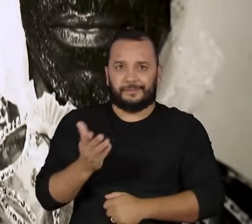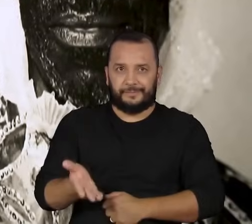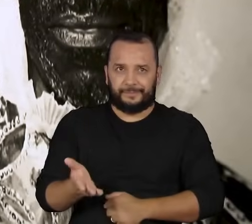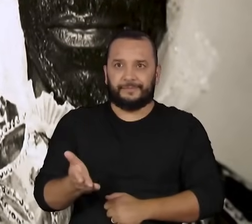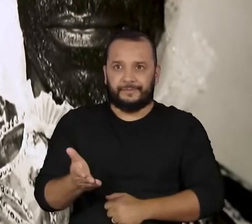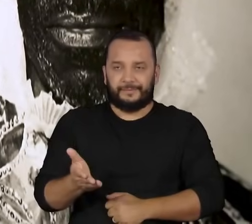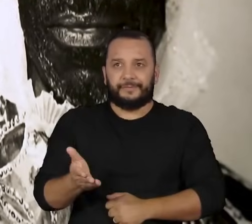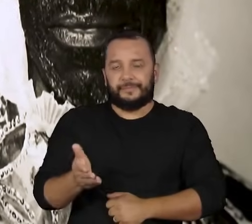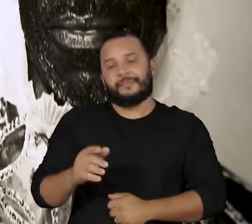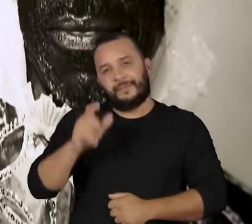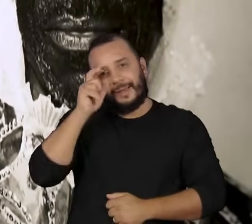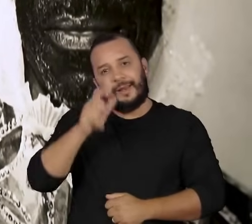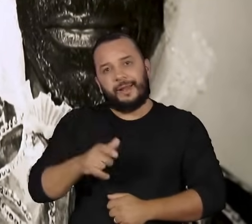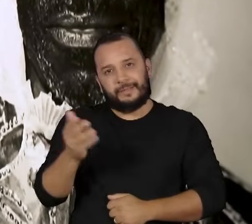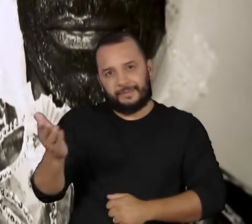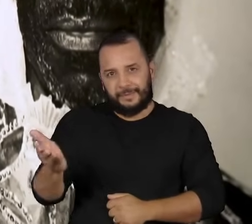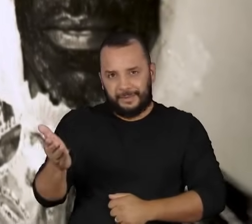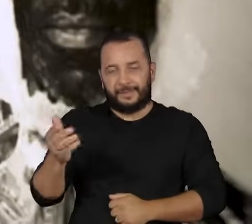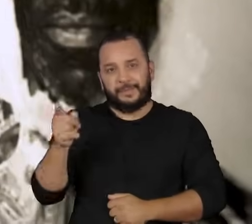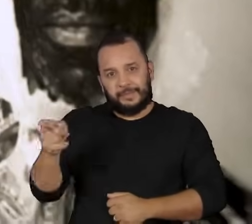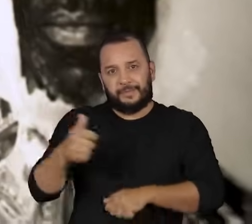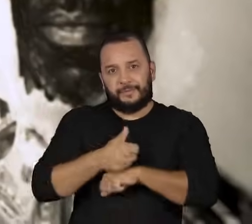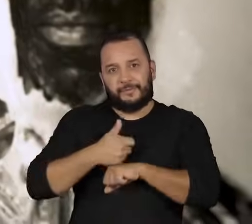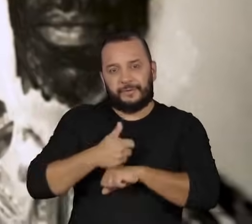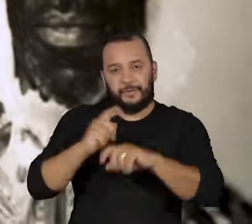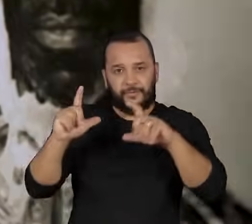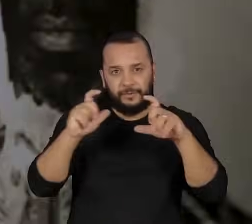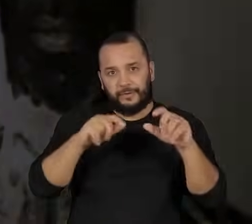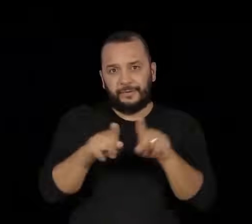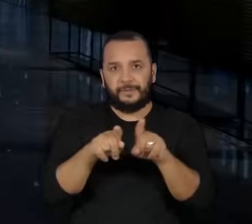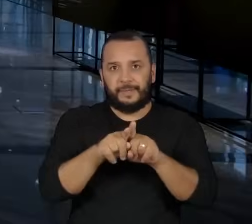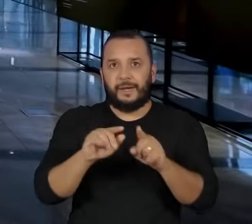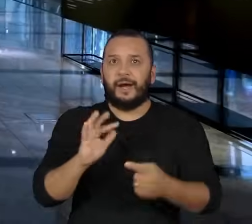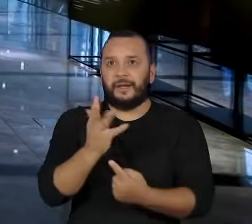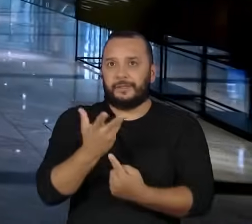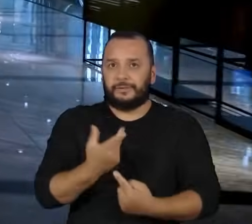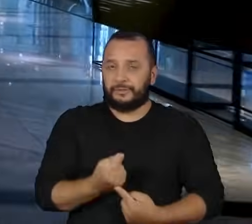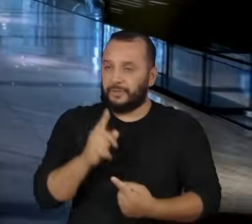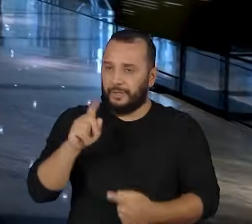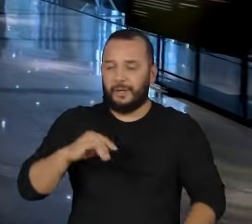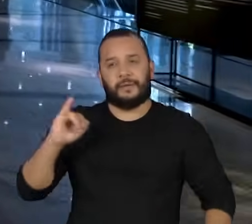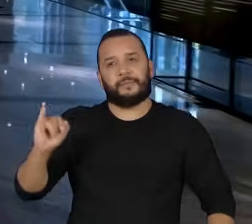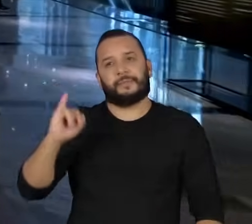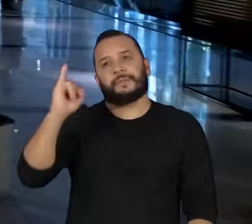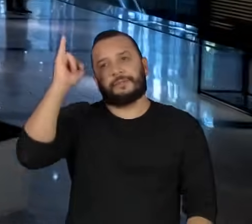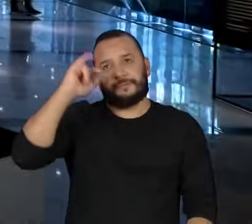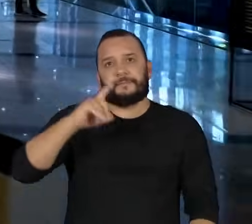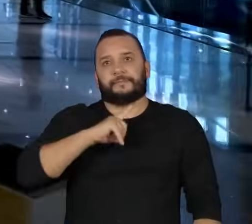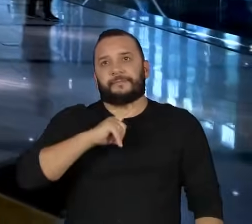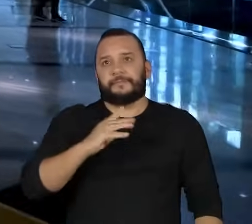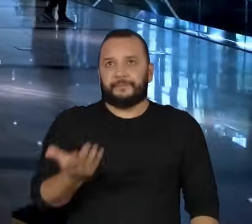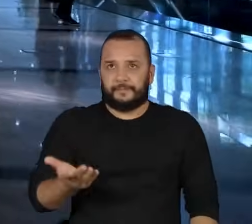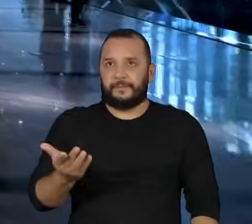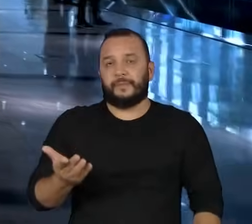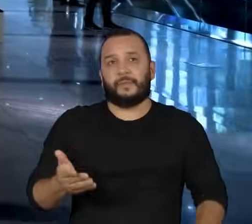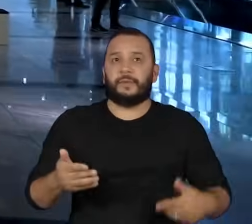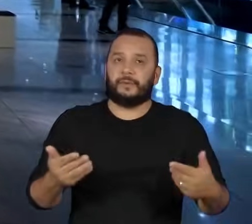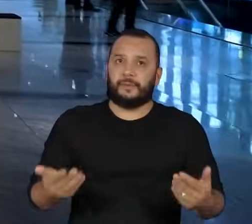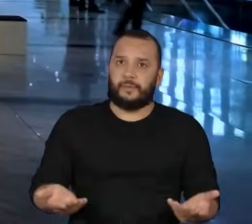que interessa para ele enquanto fotógrafo e artista, é da maior relevância, não é? Qual